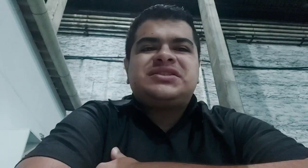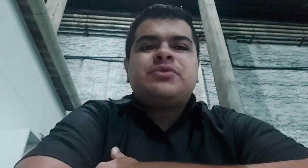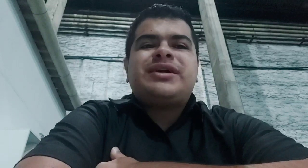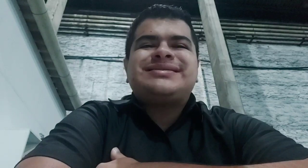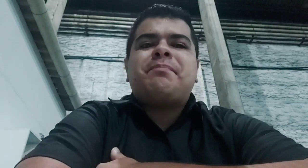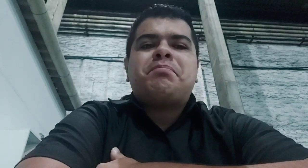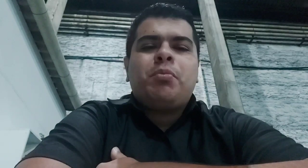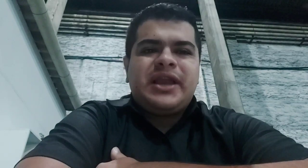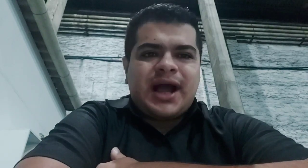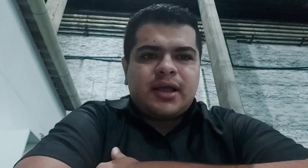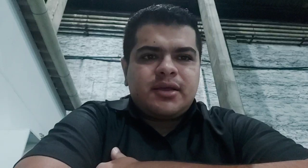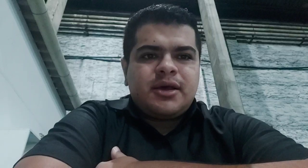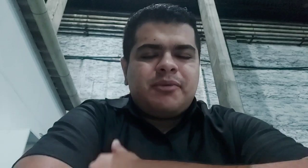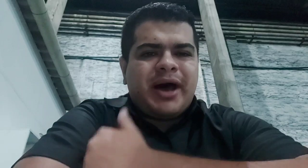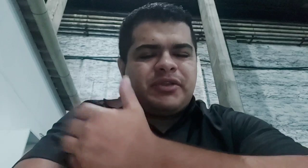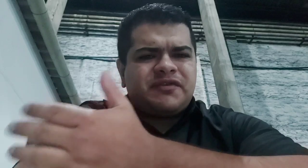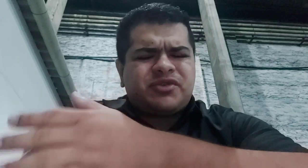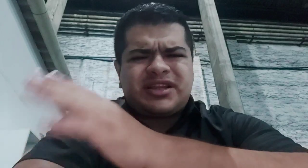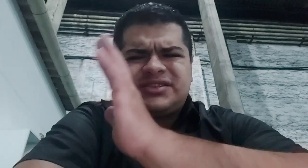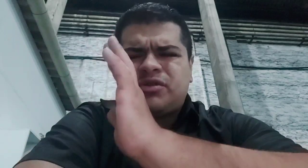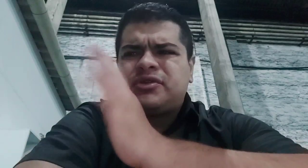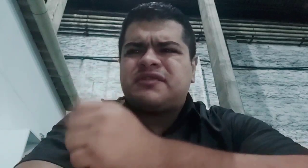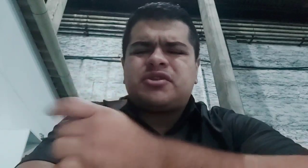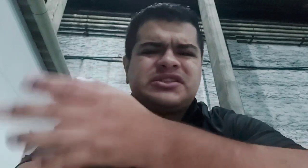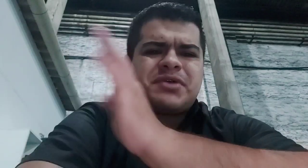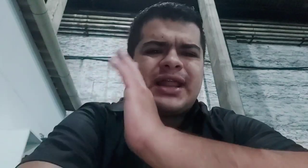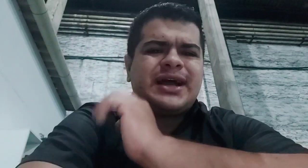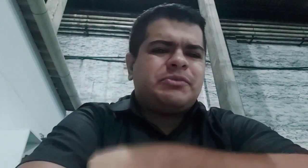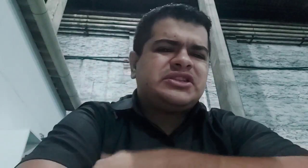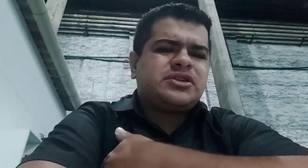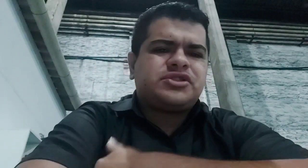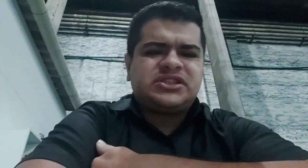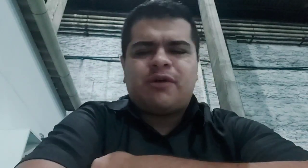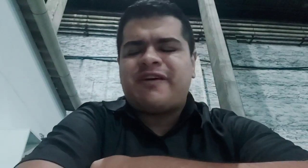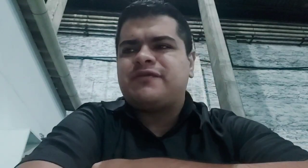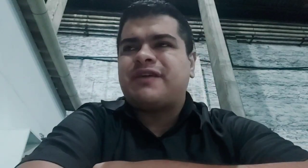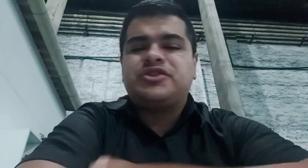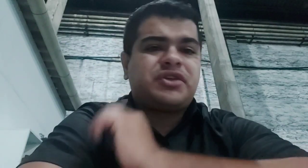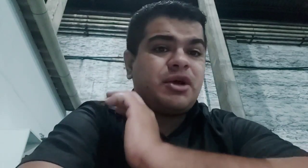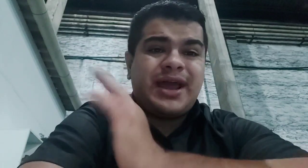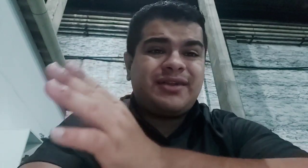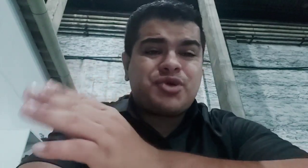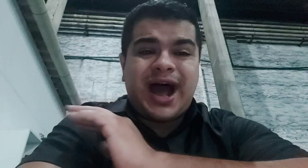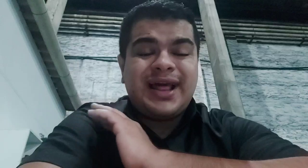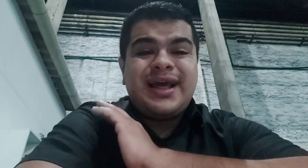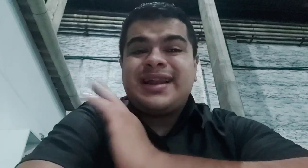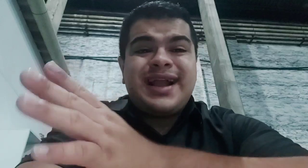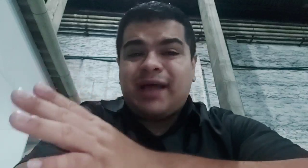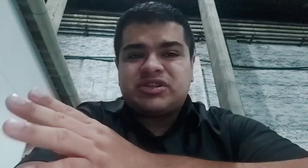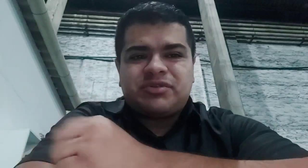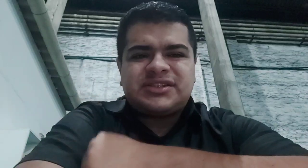aparato de segurança pública para o interventor. Eu até esqueci o nome do interventor, mas é um cara ligado ao ministro da Justiça, lá, o Flávio Dino, que não é um